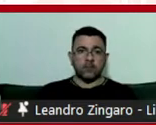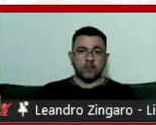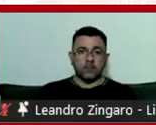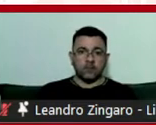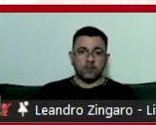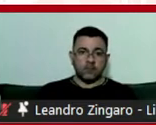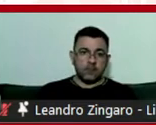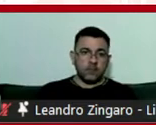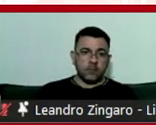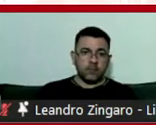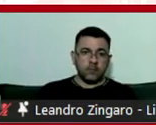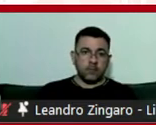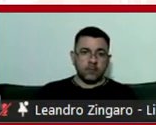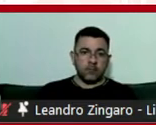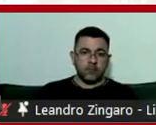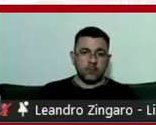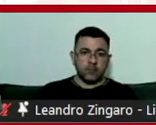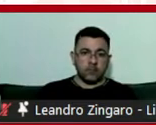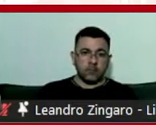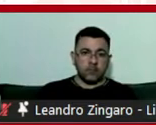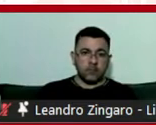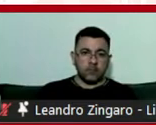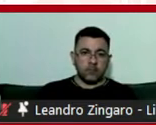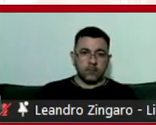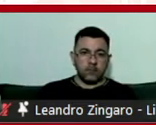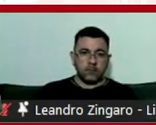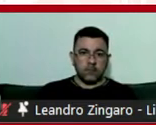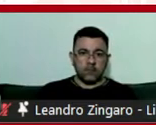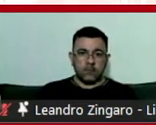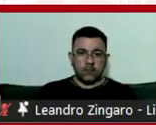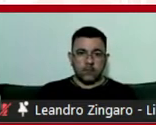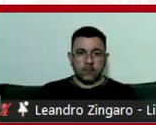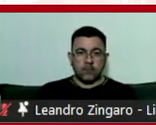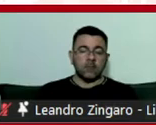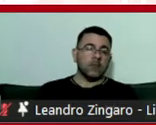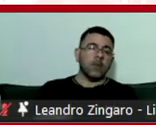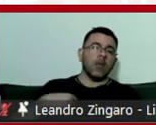só tem eu aqui para não importunar ninguém